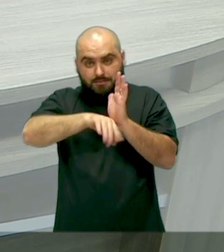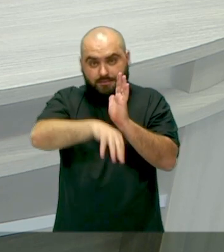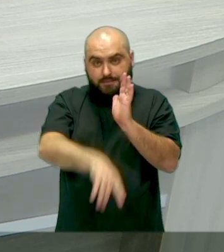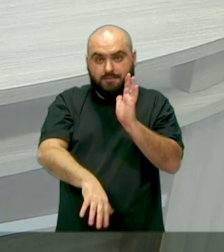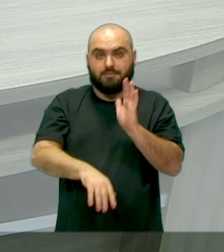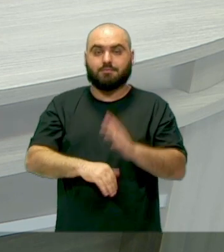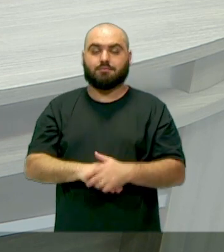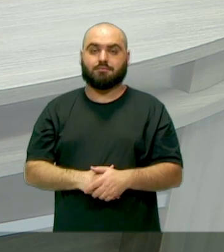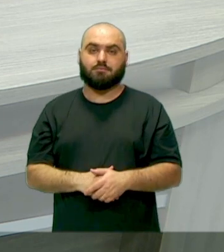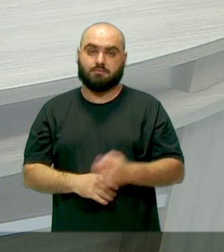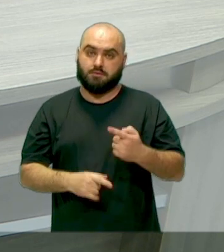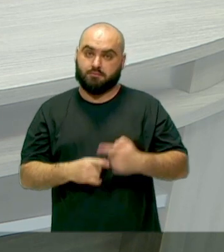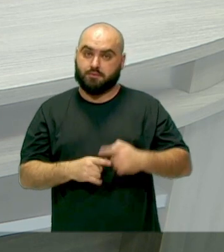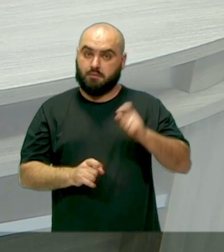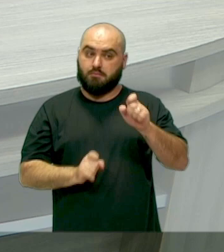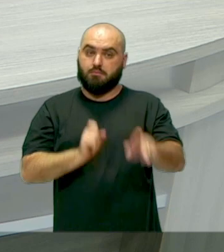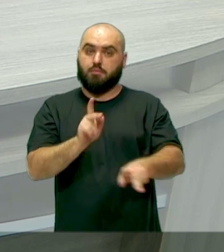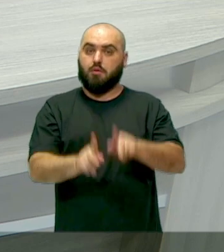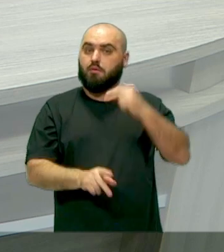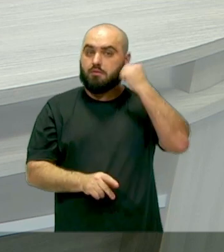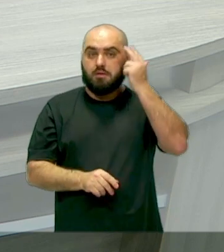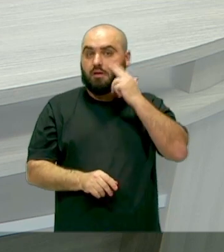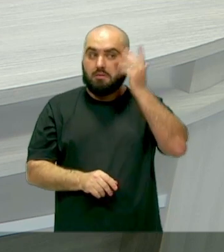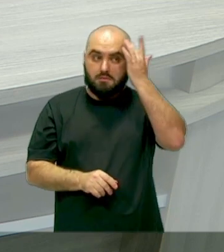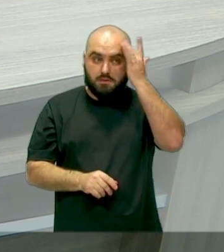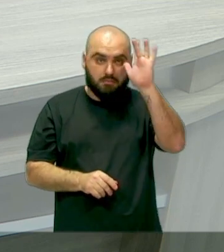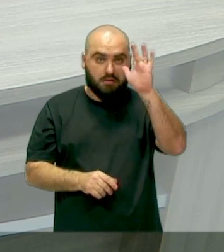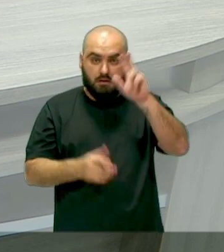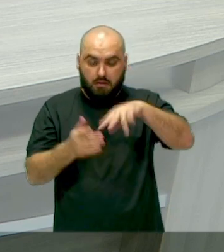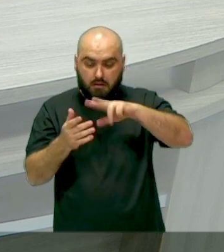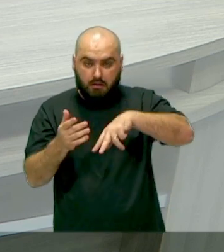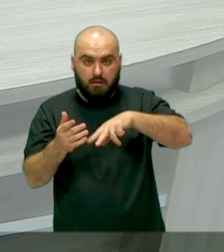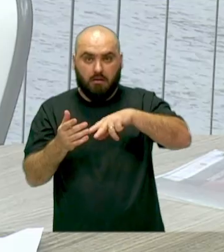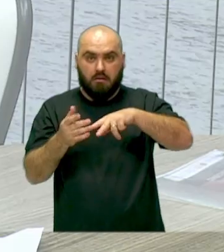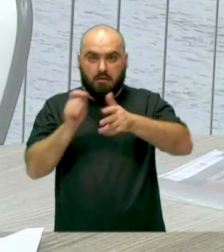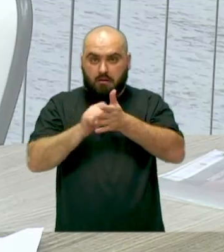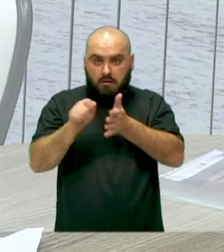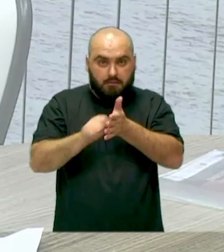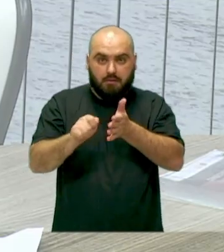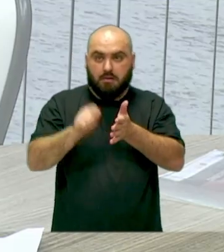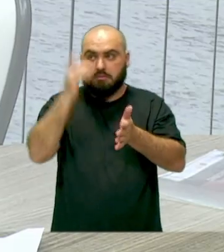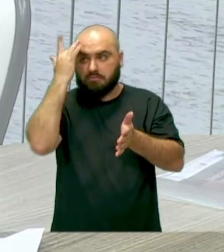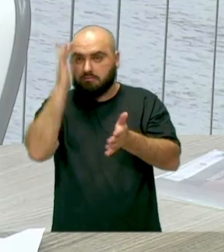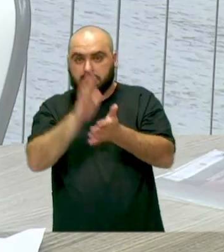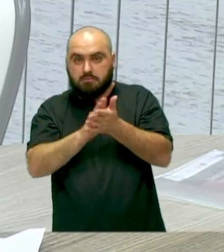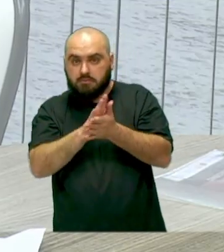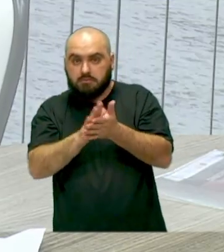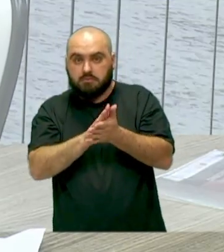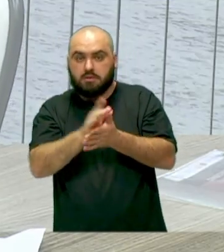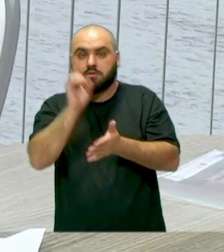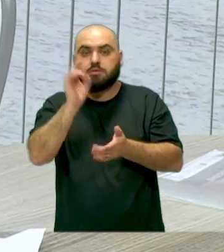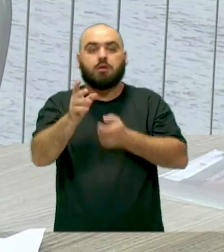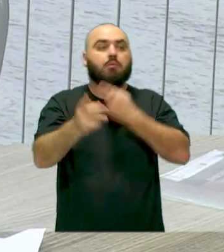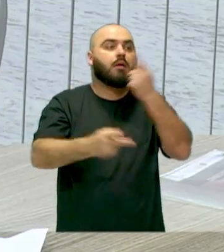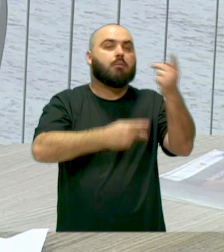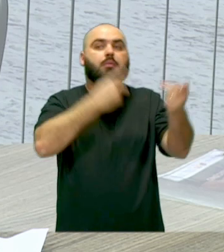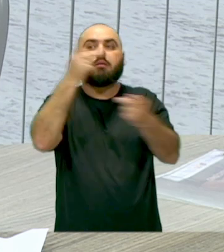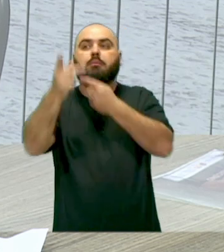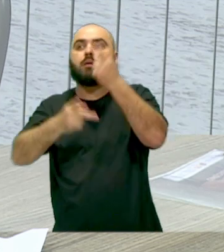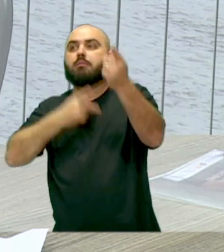E porque o povo negro não sabia ler, não sabia escrever, não sabia... Então, era muito na base da